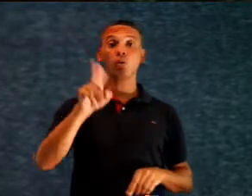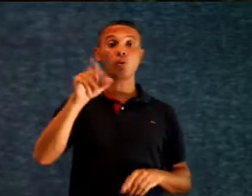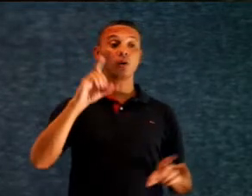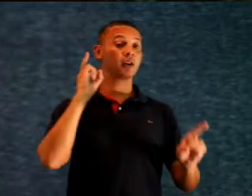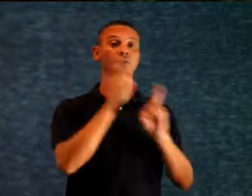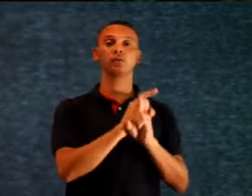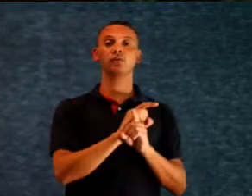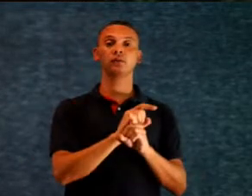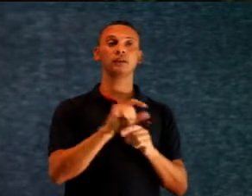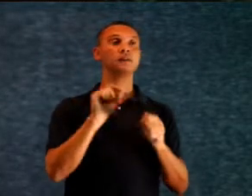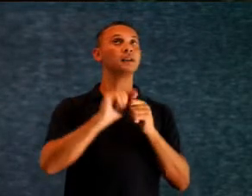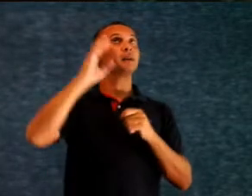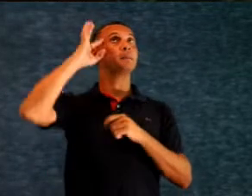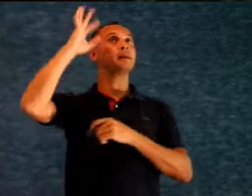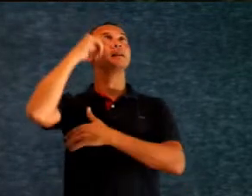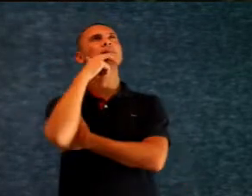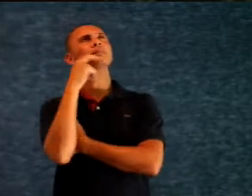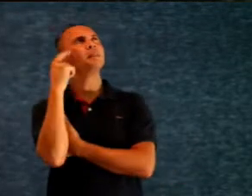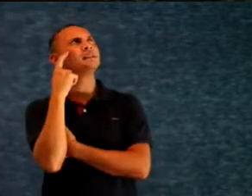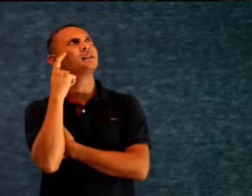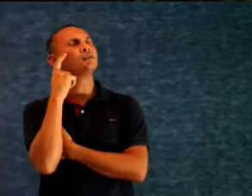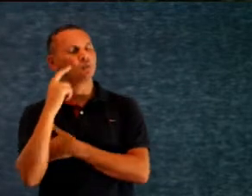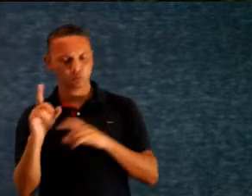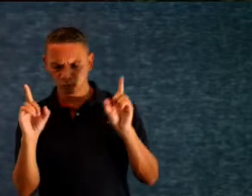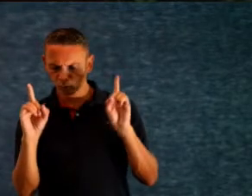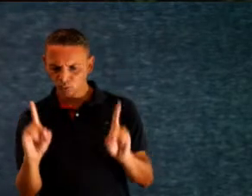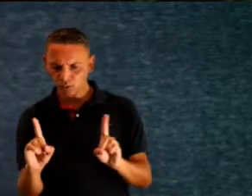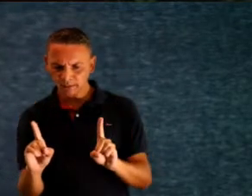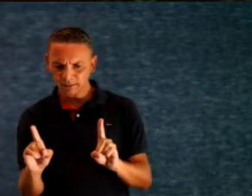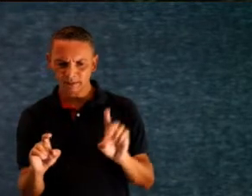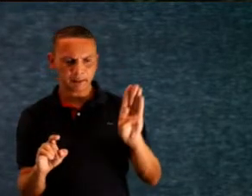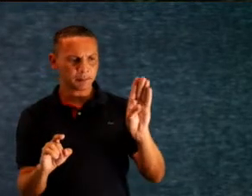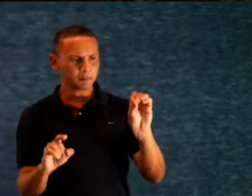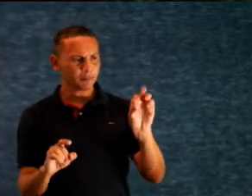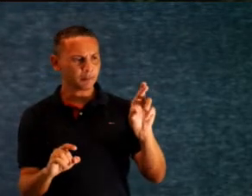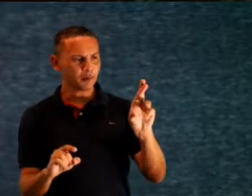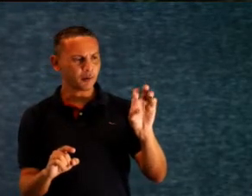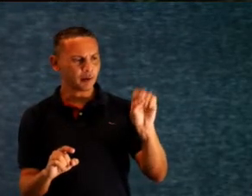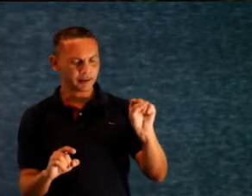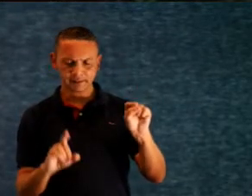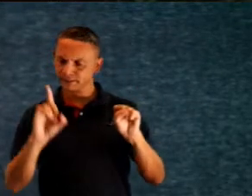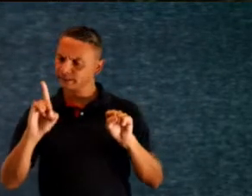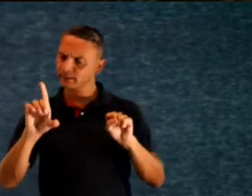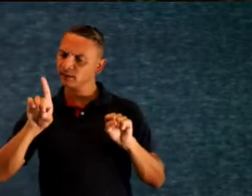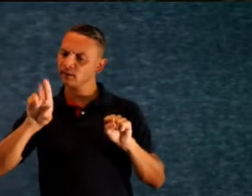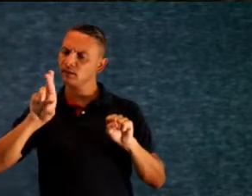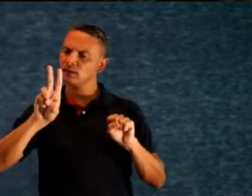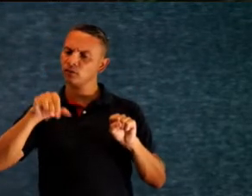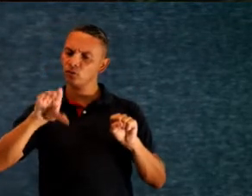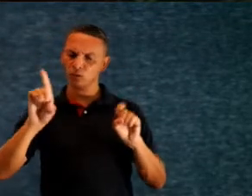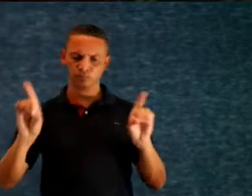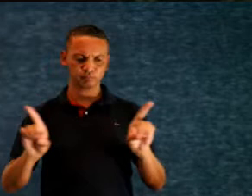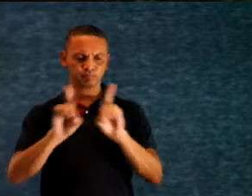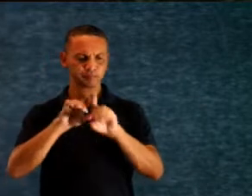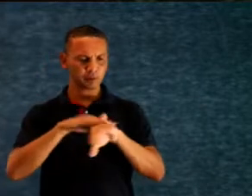encontro. E eu fico imaginando o que teriam conversado Drummond e Borges, né? Qual teria sido o tema da conversa deles, né?